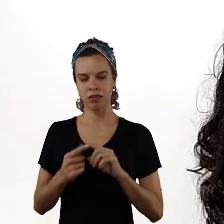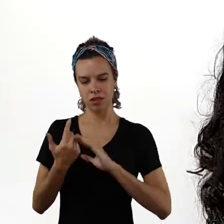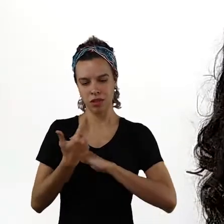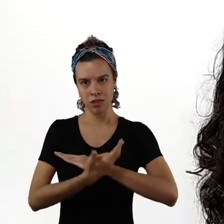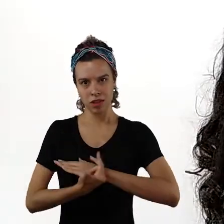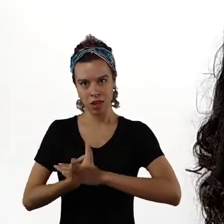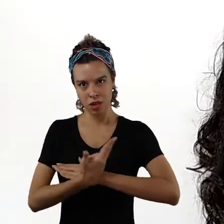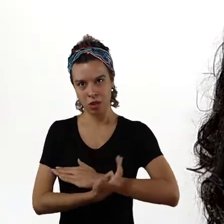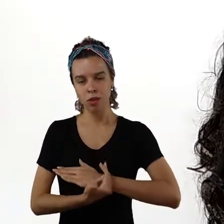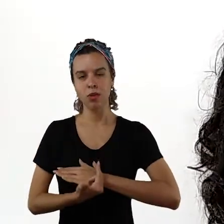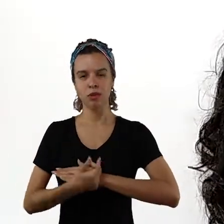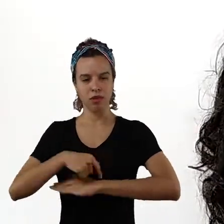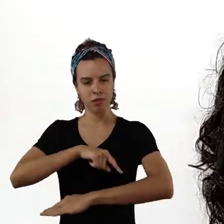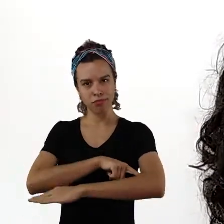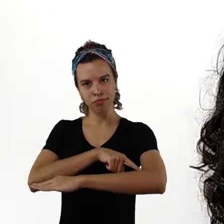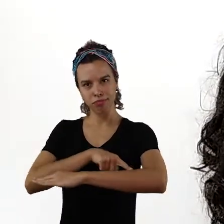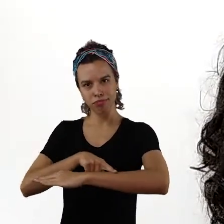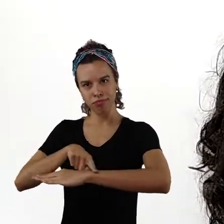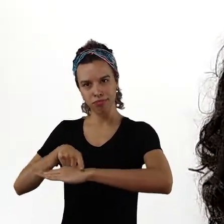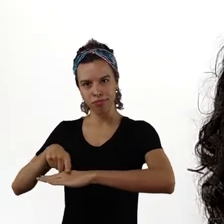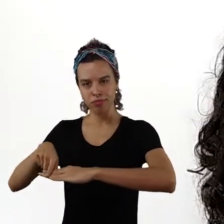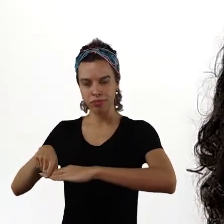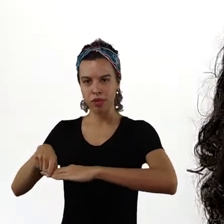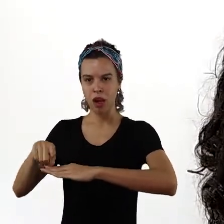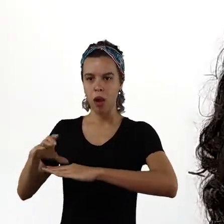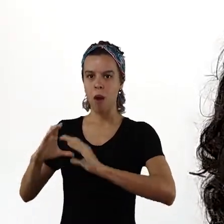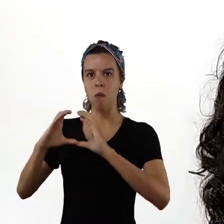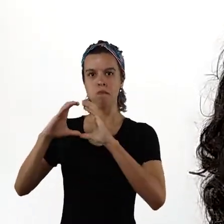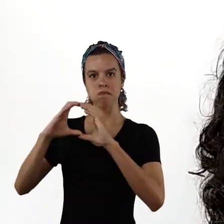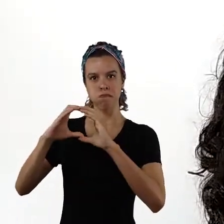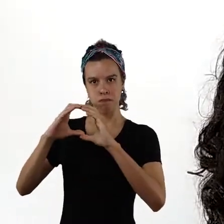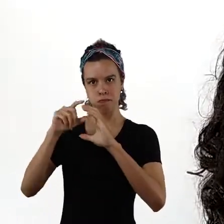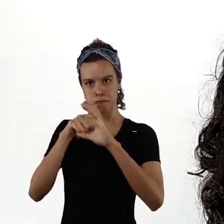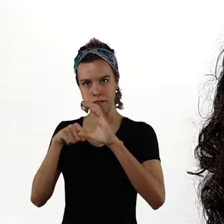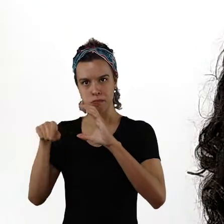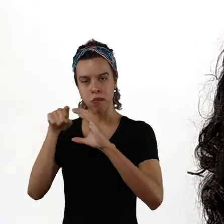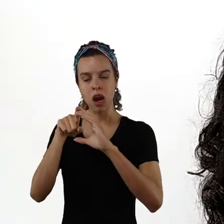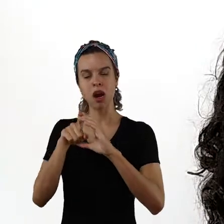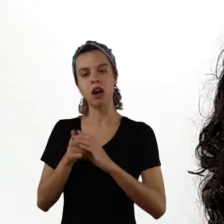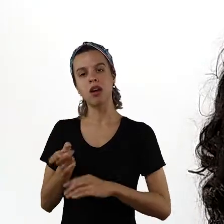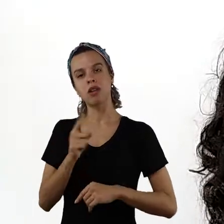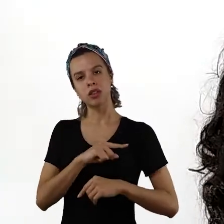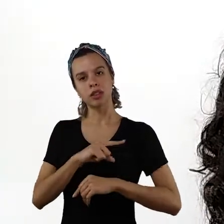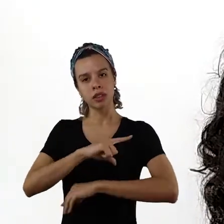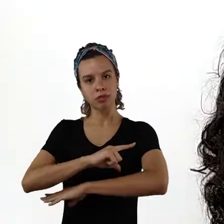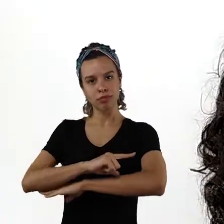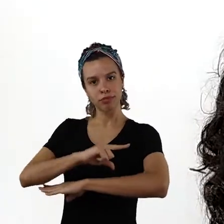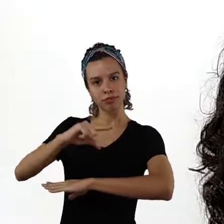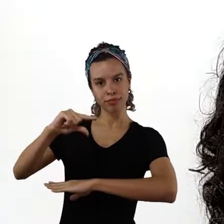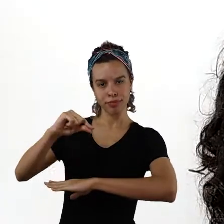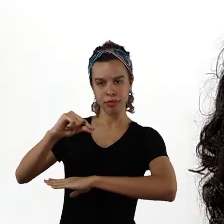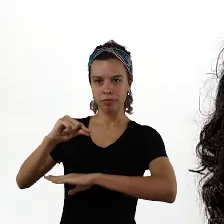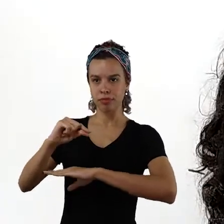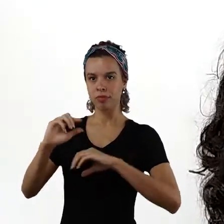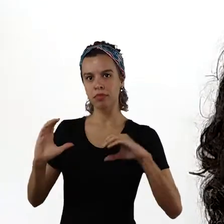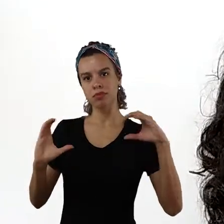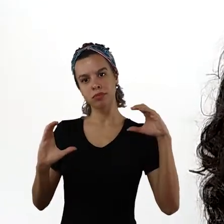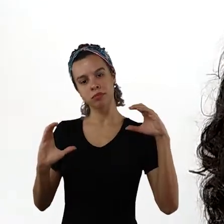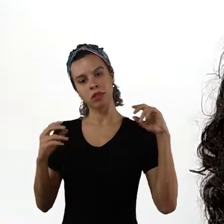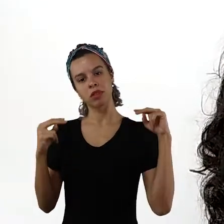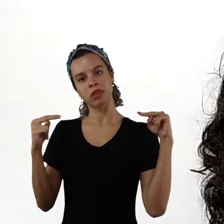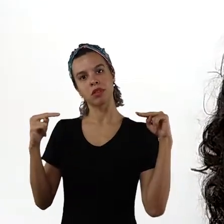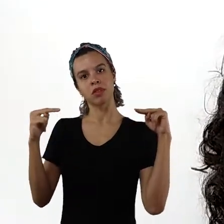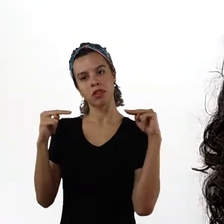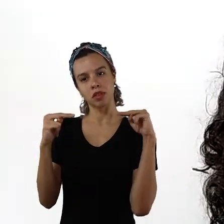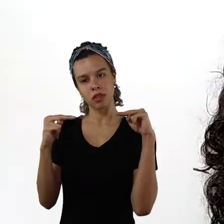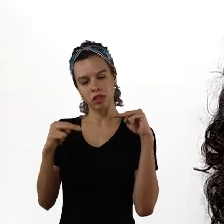ilustrações. Uma é um círculo preenchido e a outra um triângulo. Os dois estão se olhando